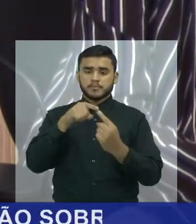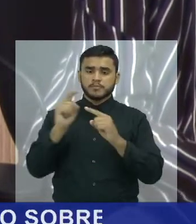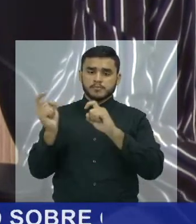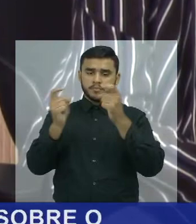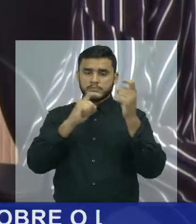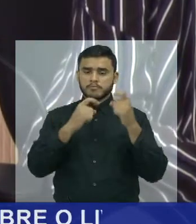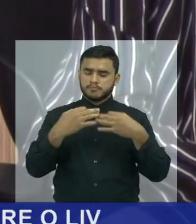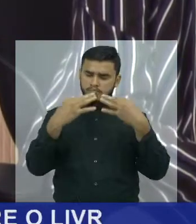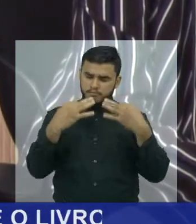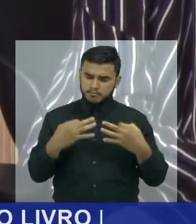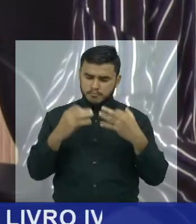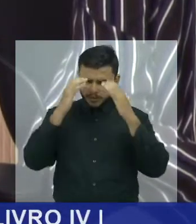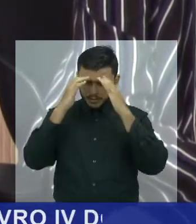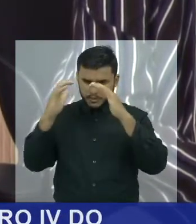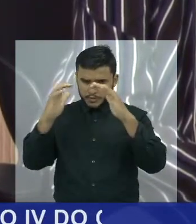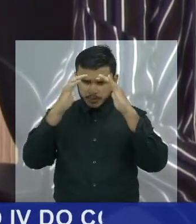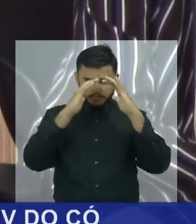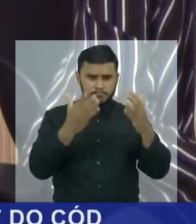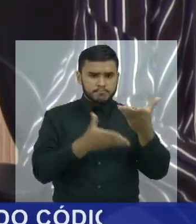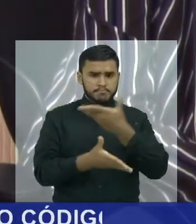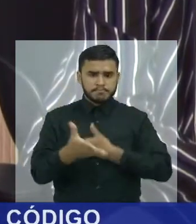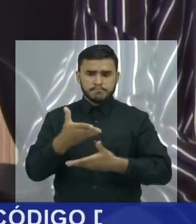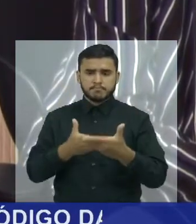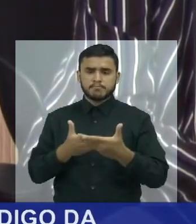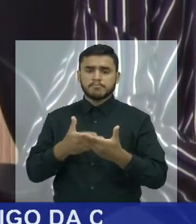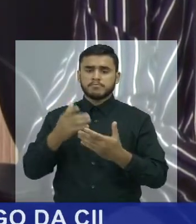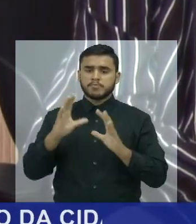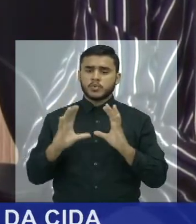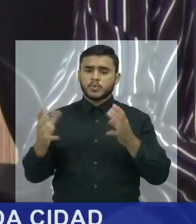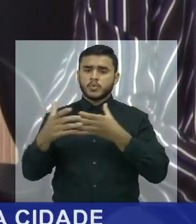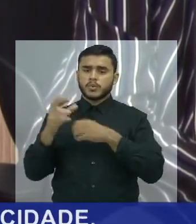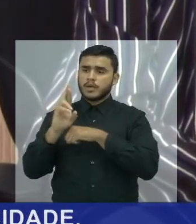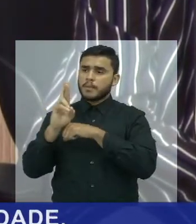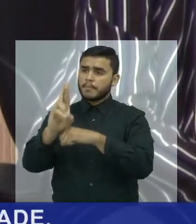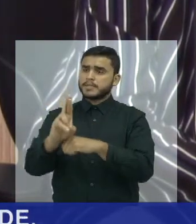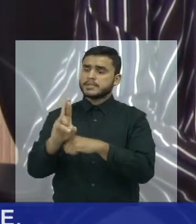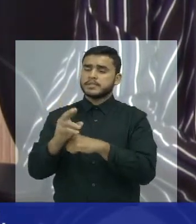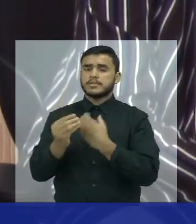forma civilizada, encontrar os meios de representação adequados para que isso seja